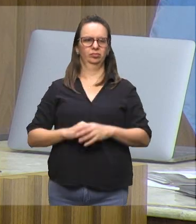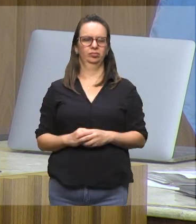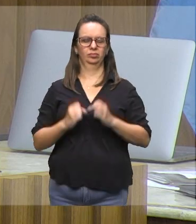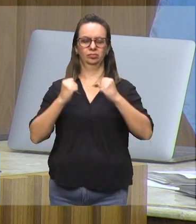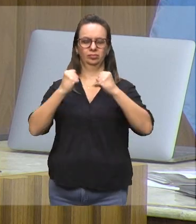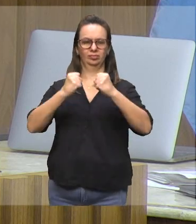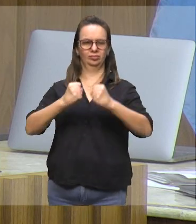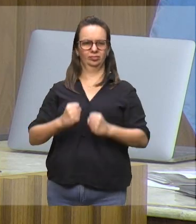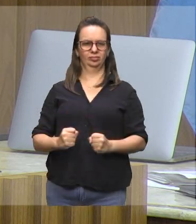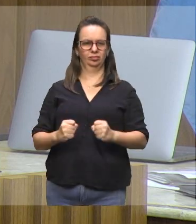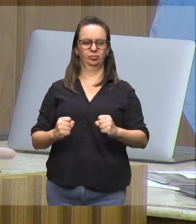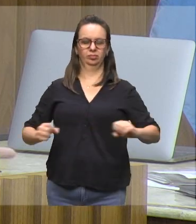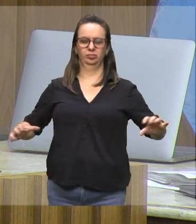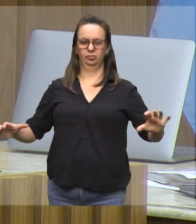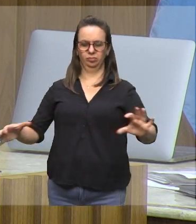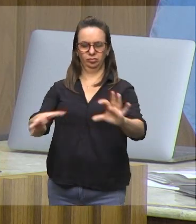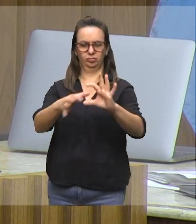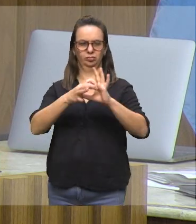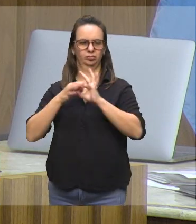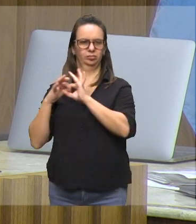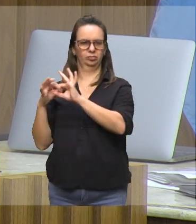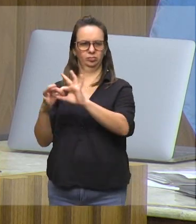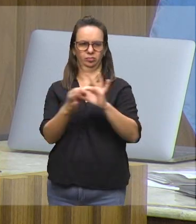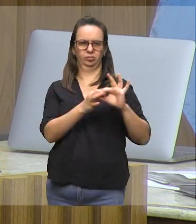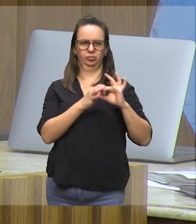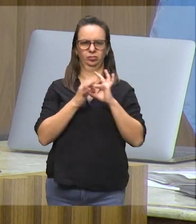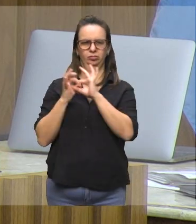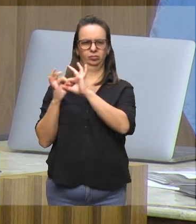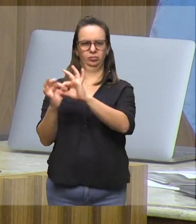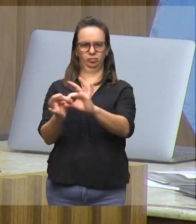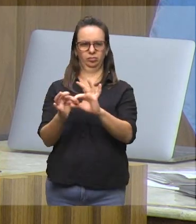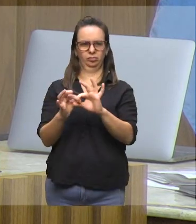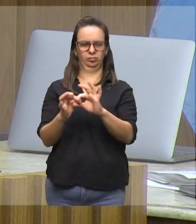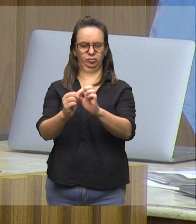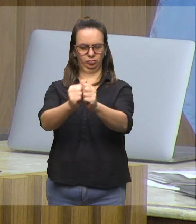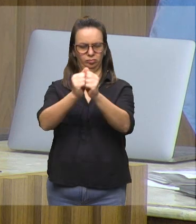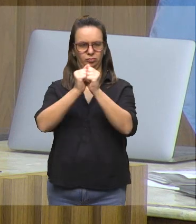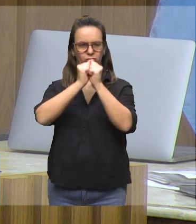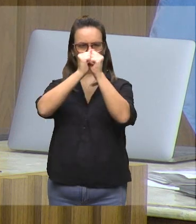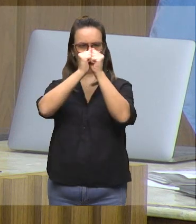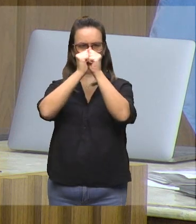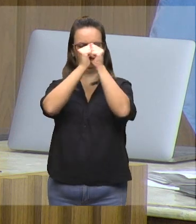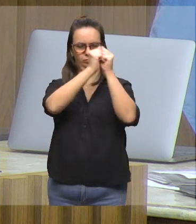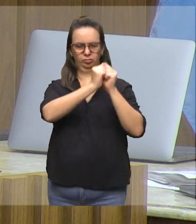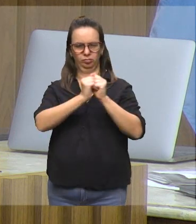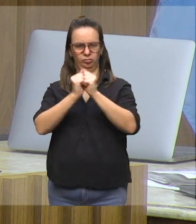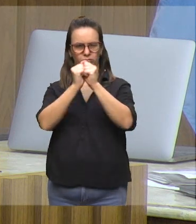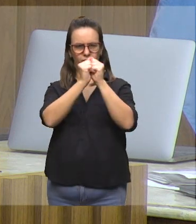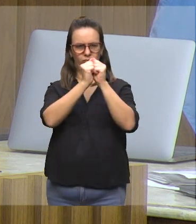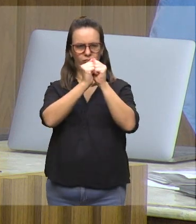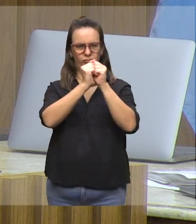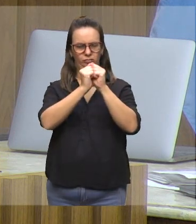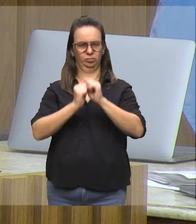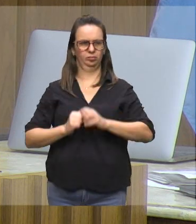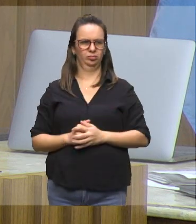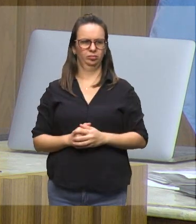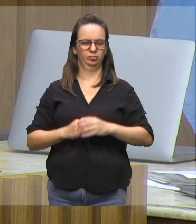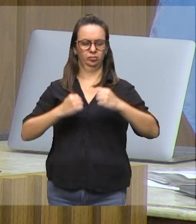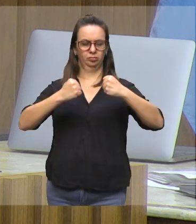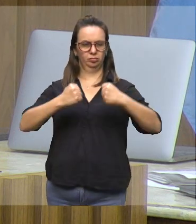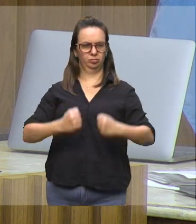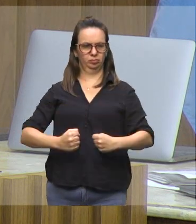pudéssemos dar as mãos, nos unirmos, para que juntos nós possamos, né, vereador, pastor